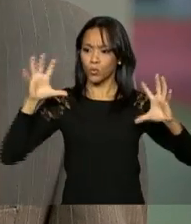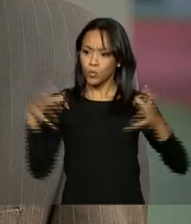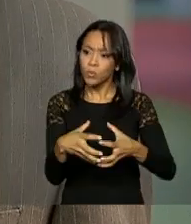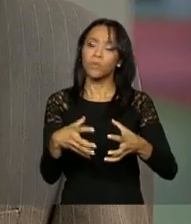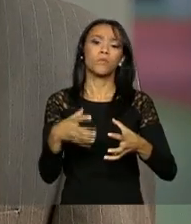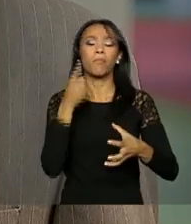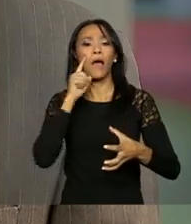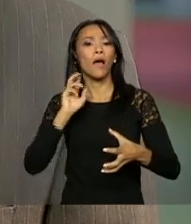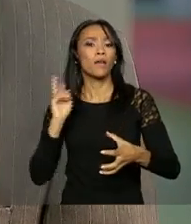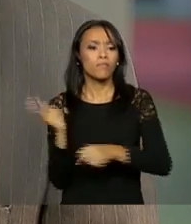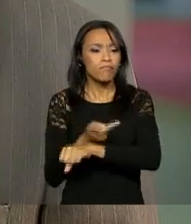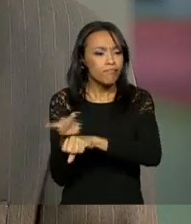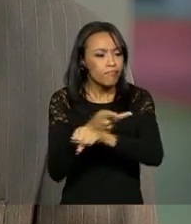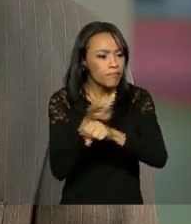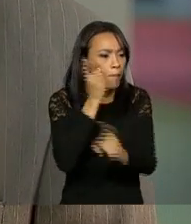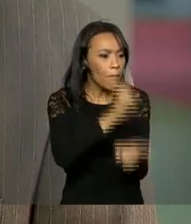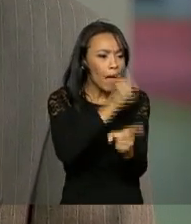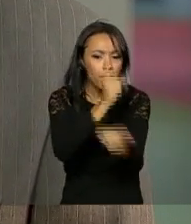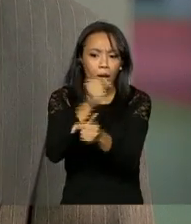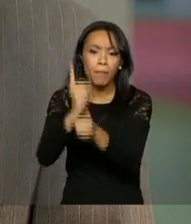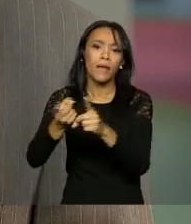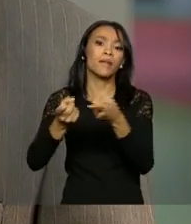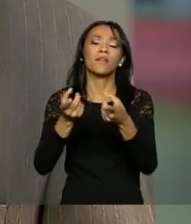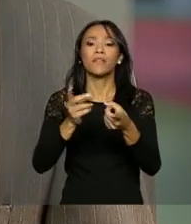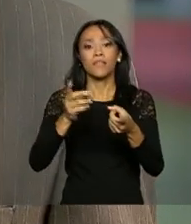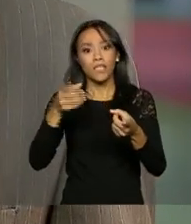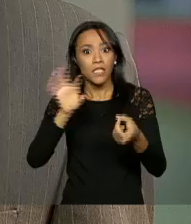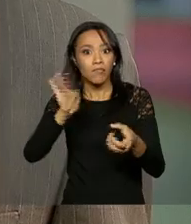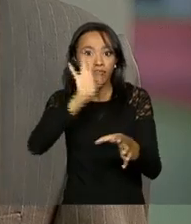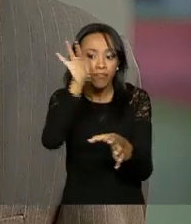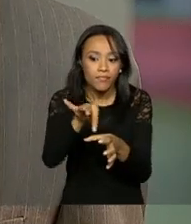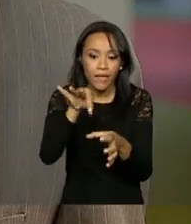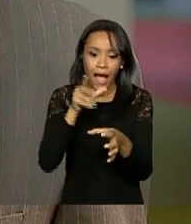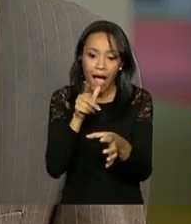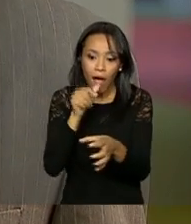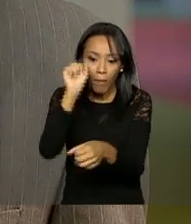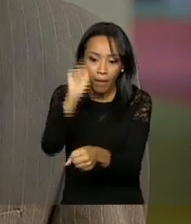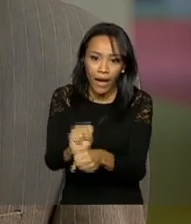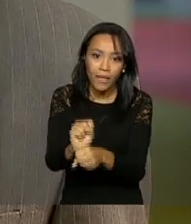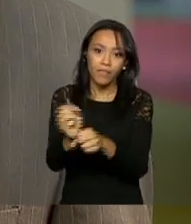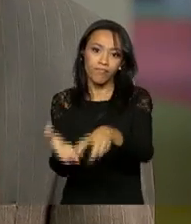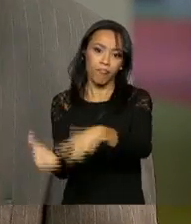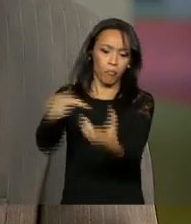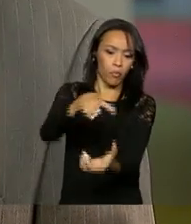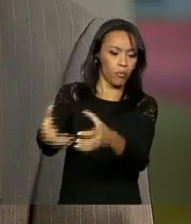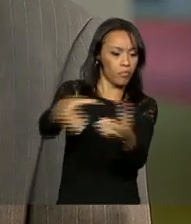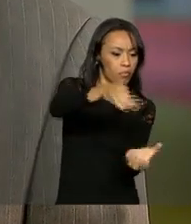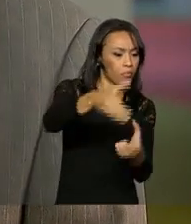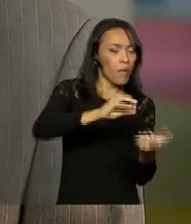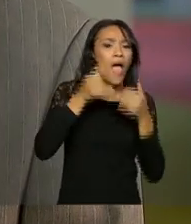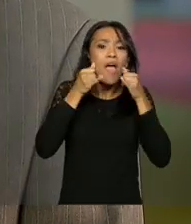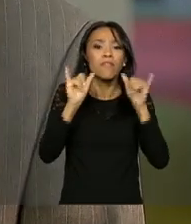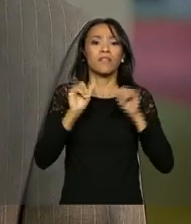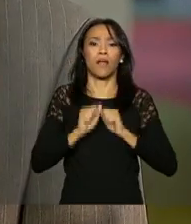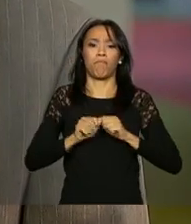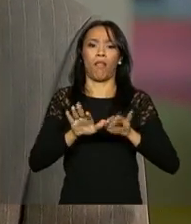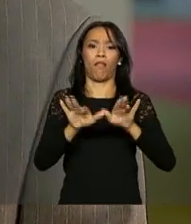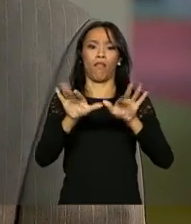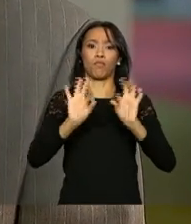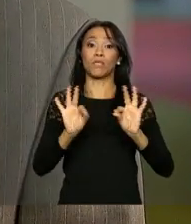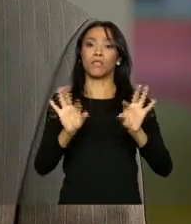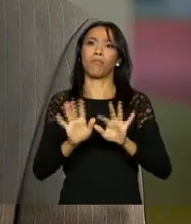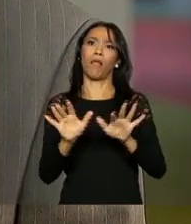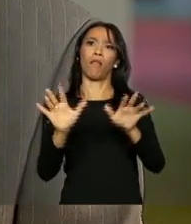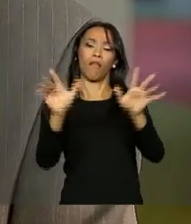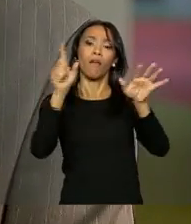de identificar e eliminar focos que podem acumular água parada e permitir a multiplicação do Aedes aegypti,